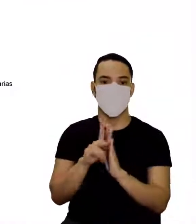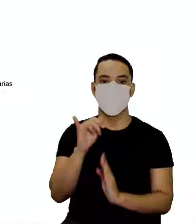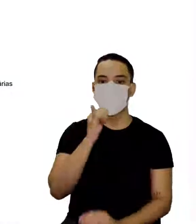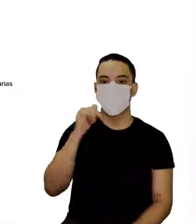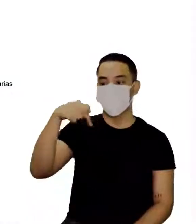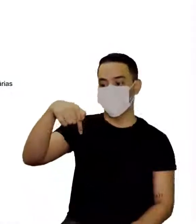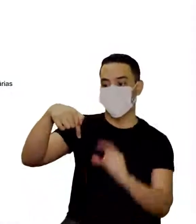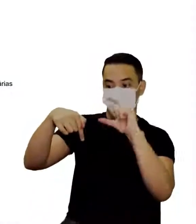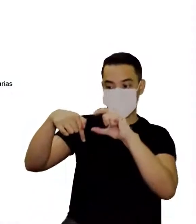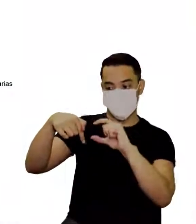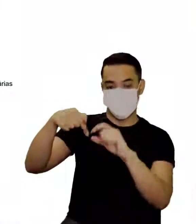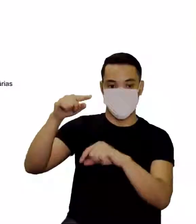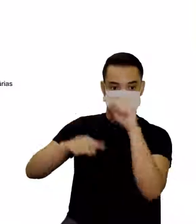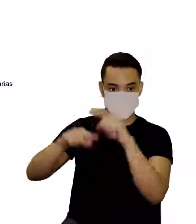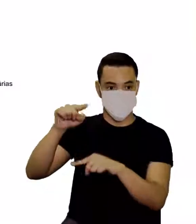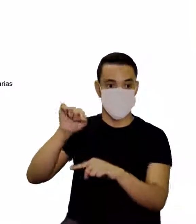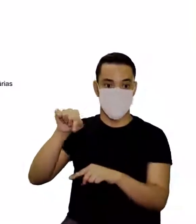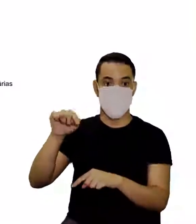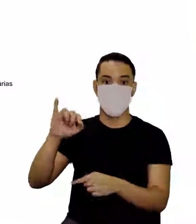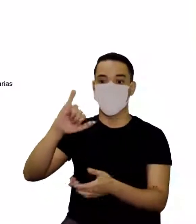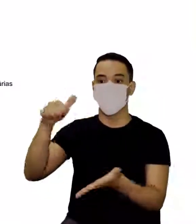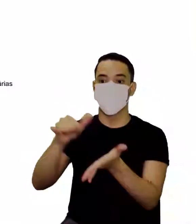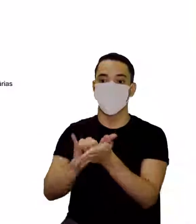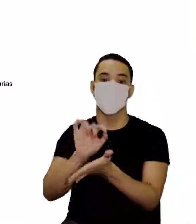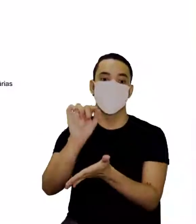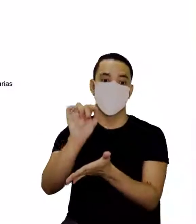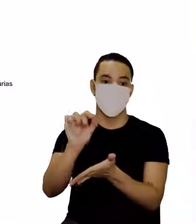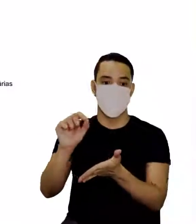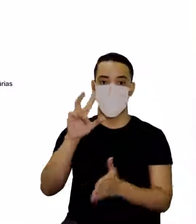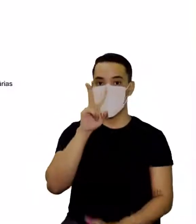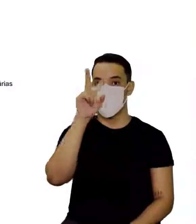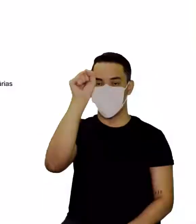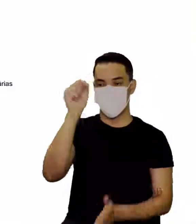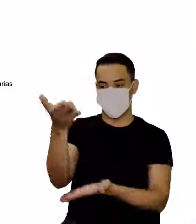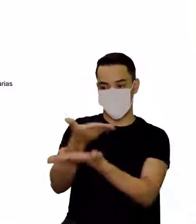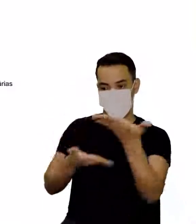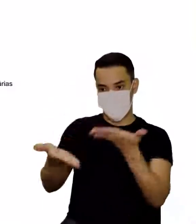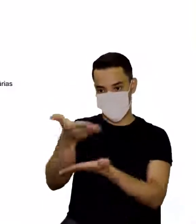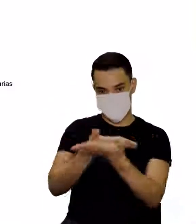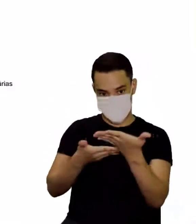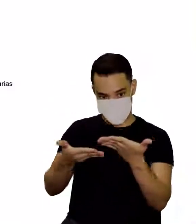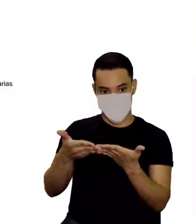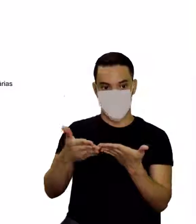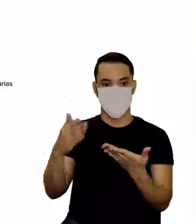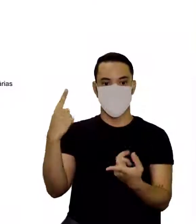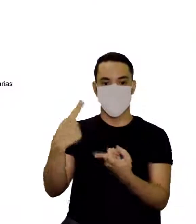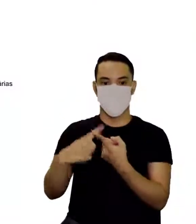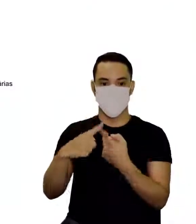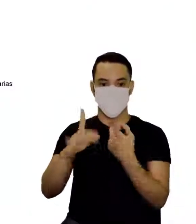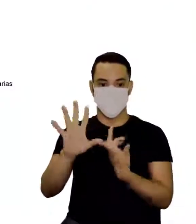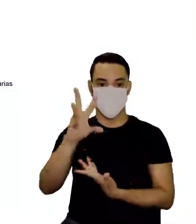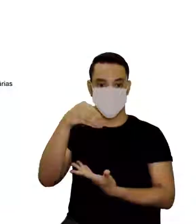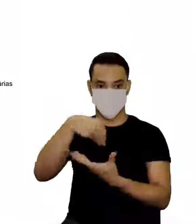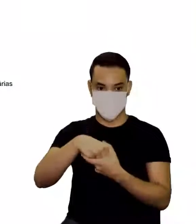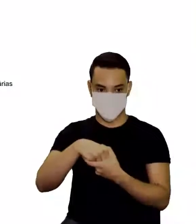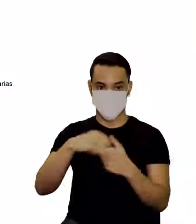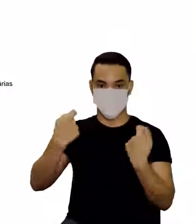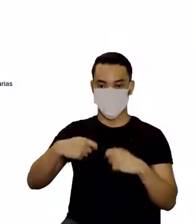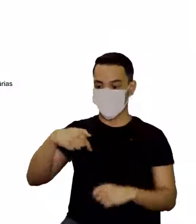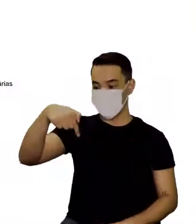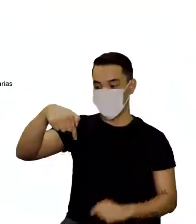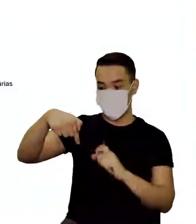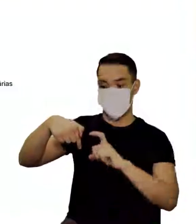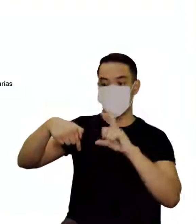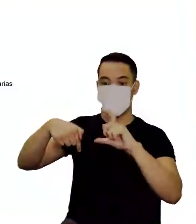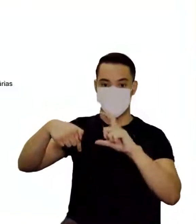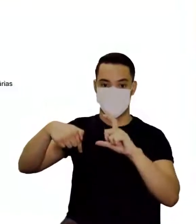minúsculo, de forma que esta fique sujeita a uma força de interação, atração-repulsão, exercida. Então, o campo